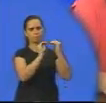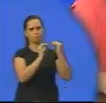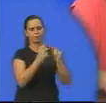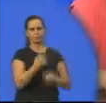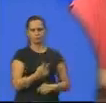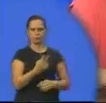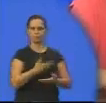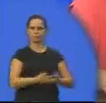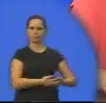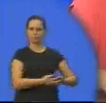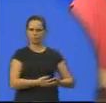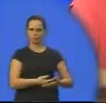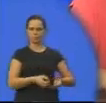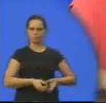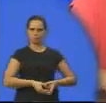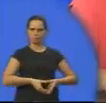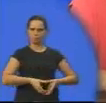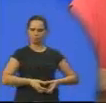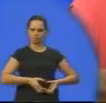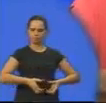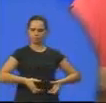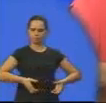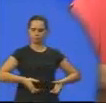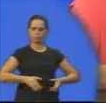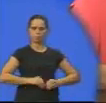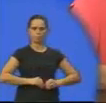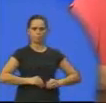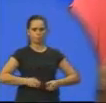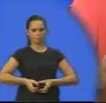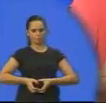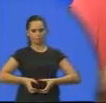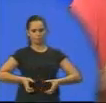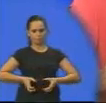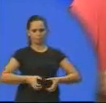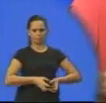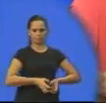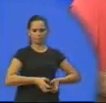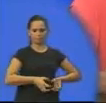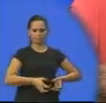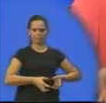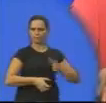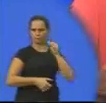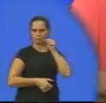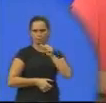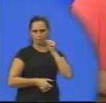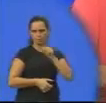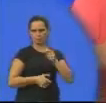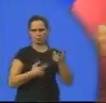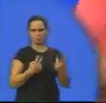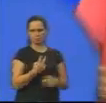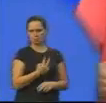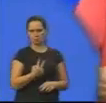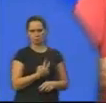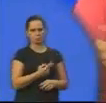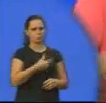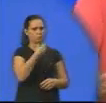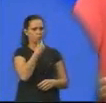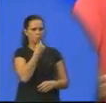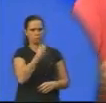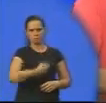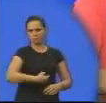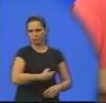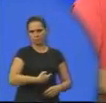2 crianças. E aí, no caso, a base genética é a mesma. Então, são 2 meninas necessariamente, ou são 2